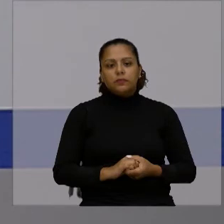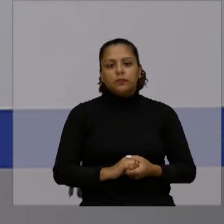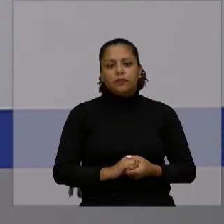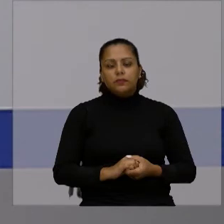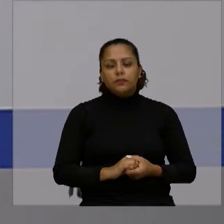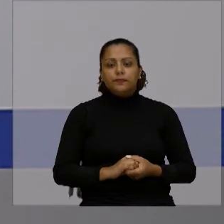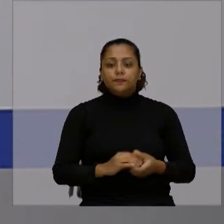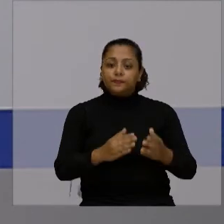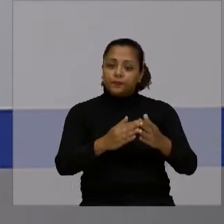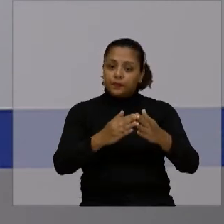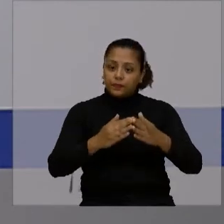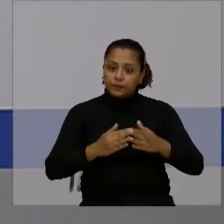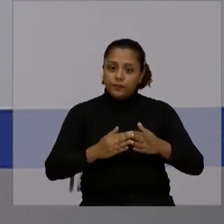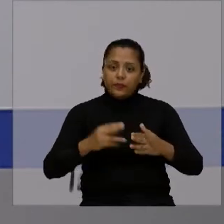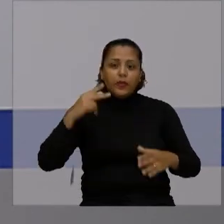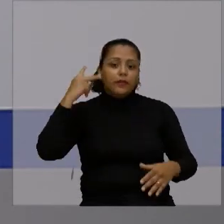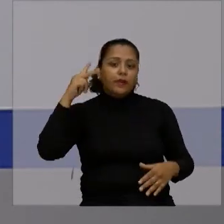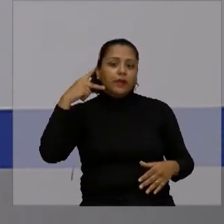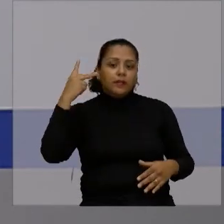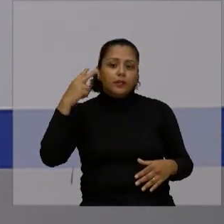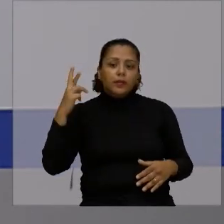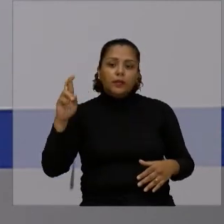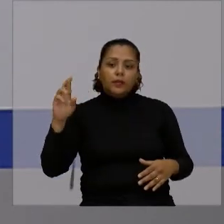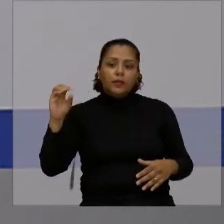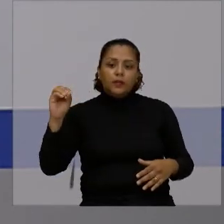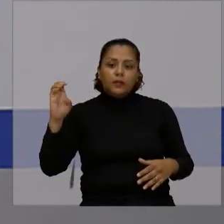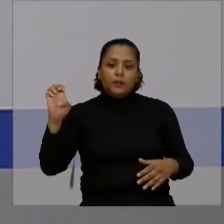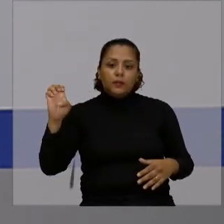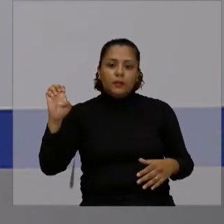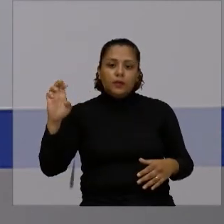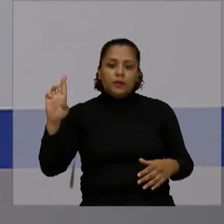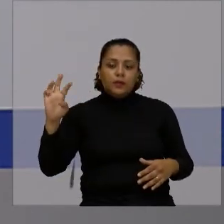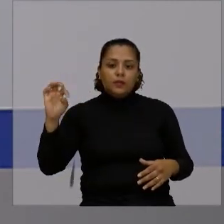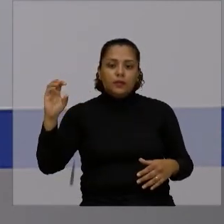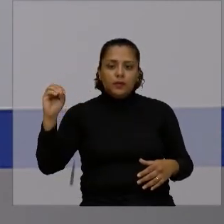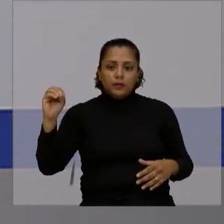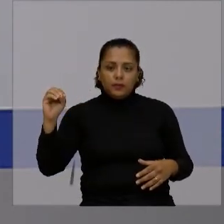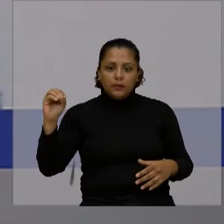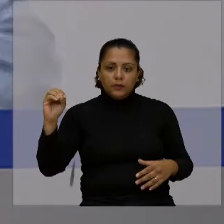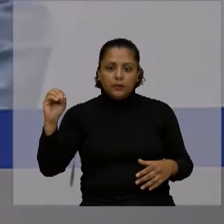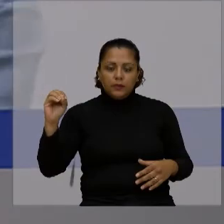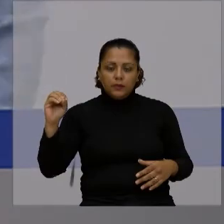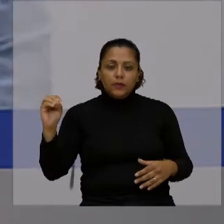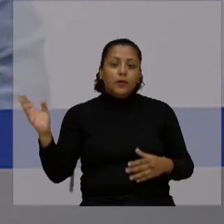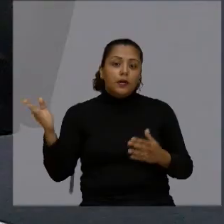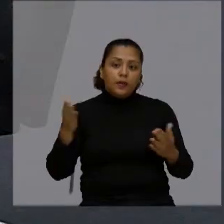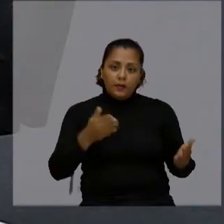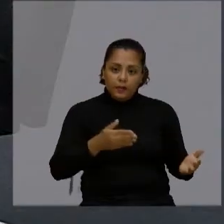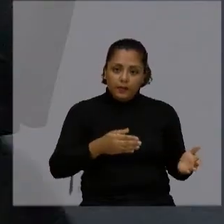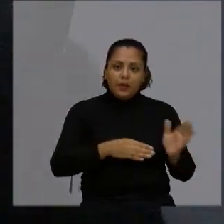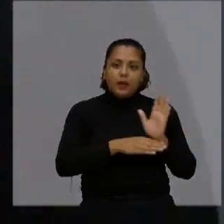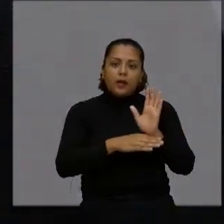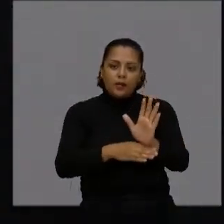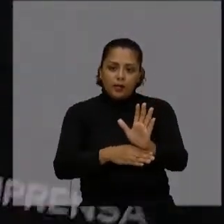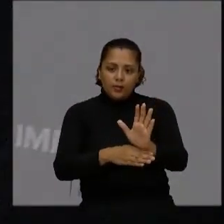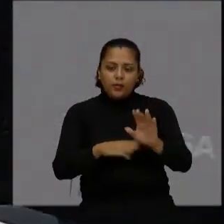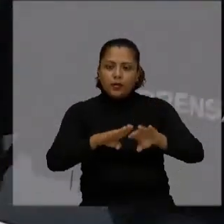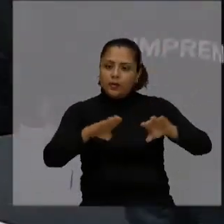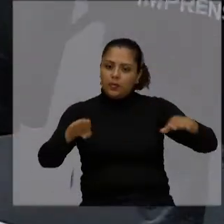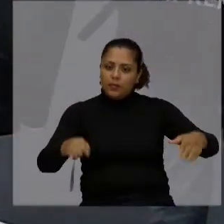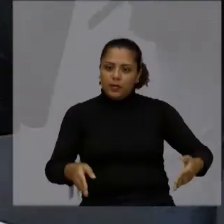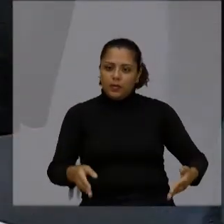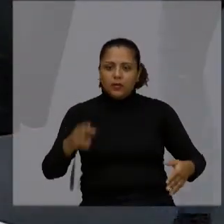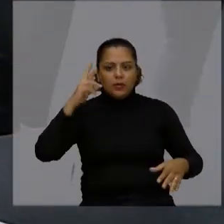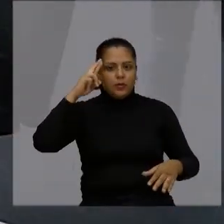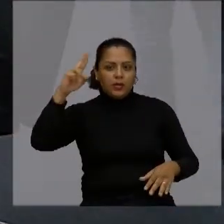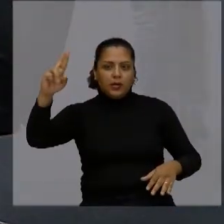Solicito ao vereador Roberto Veleve que possa, por favor, nos ajudar nos trabalhos.